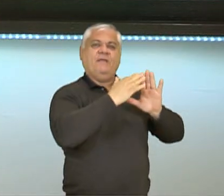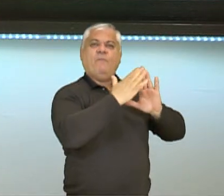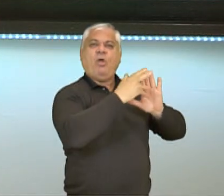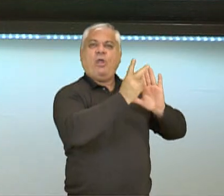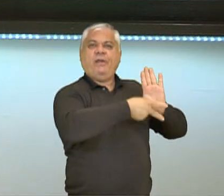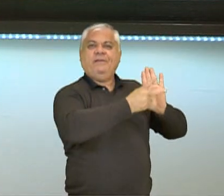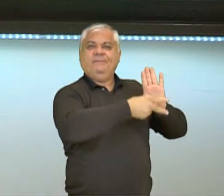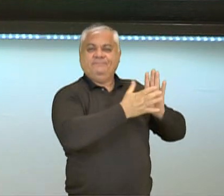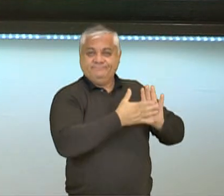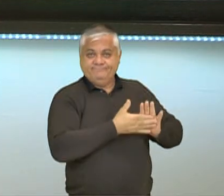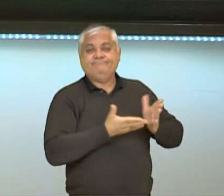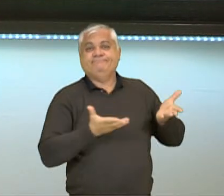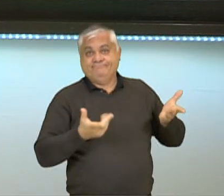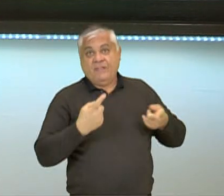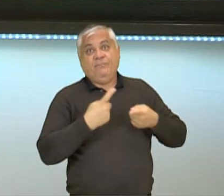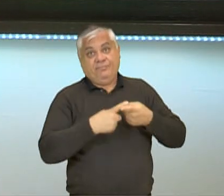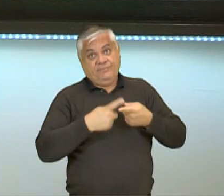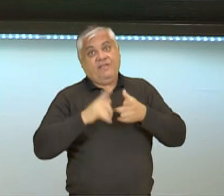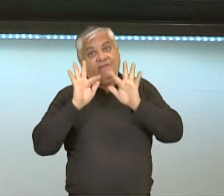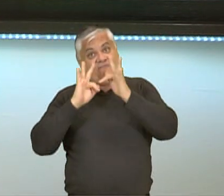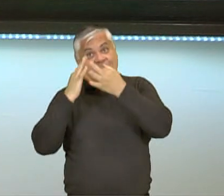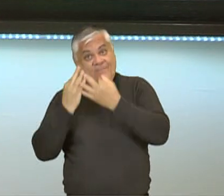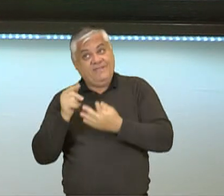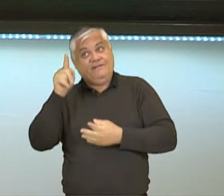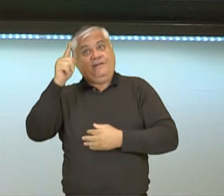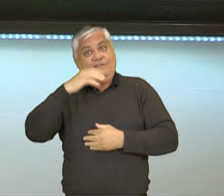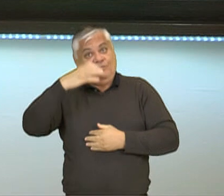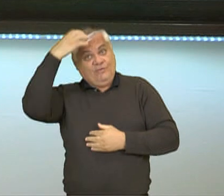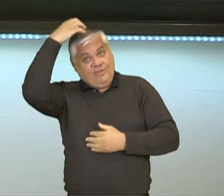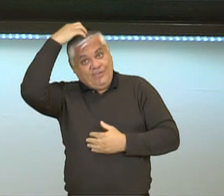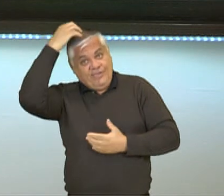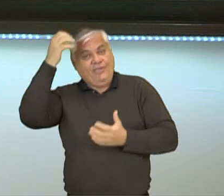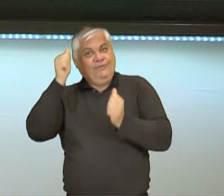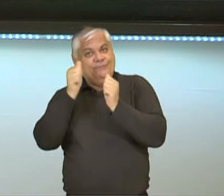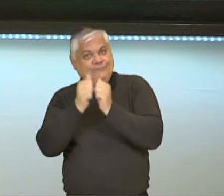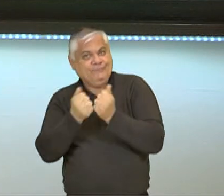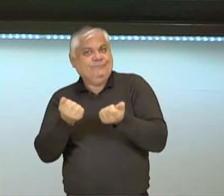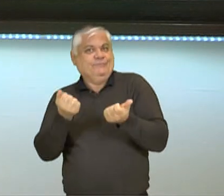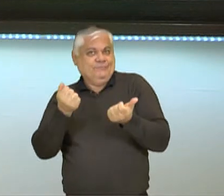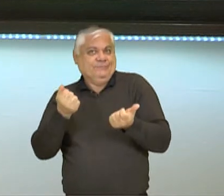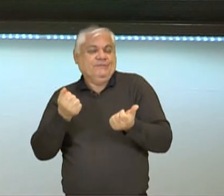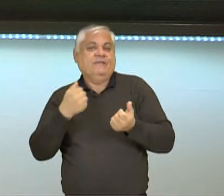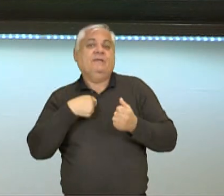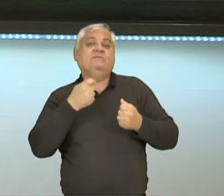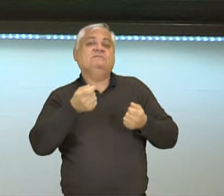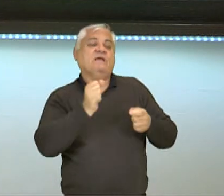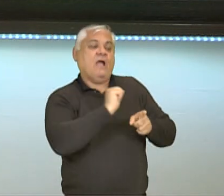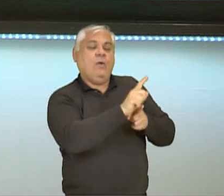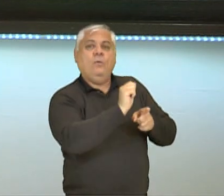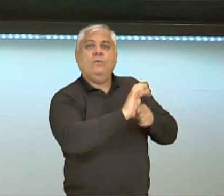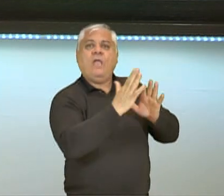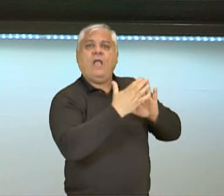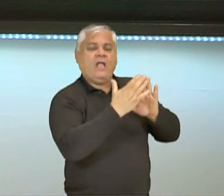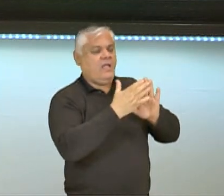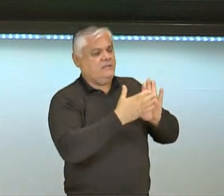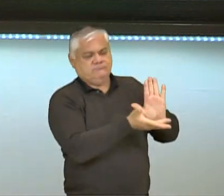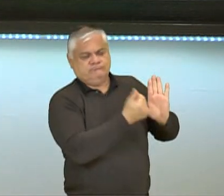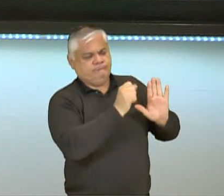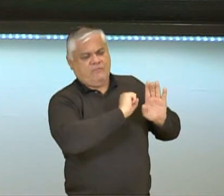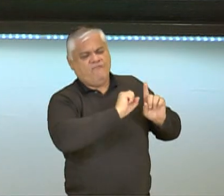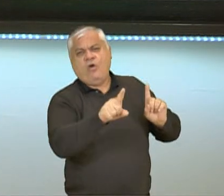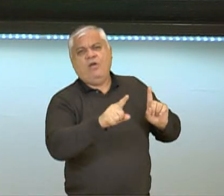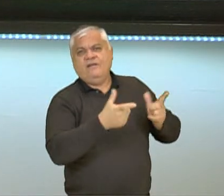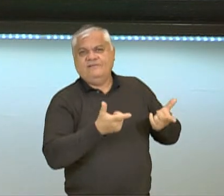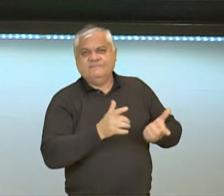essa pressão vinda da família real, né, com o príncipe regente, de alocar a corte portuguesa no Rio